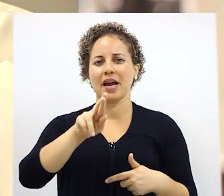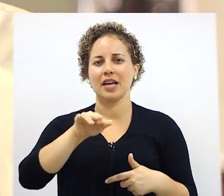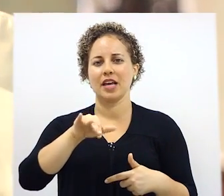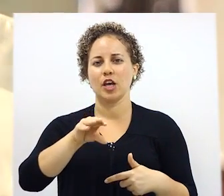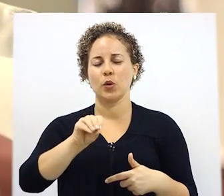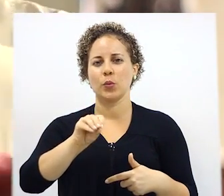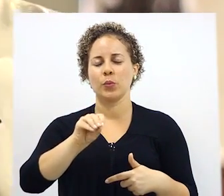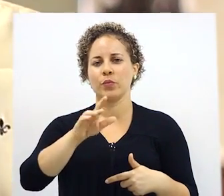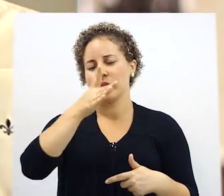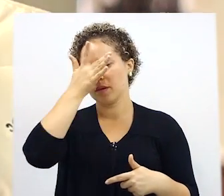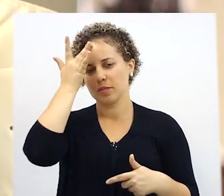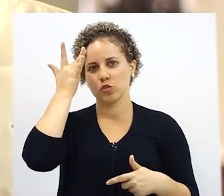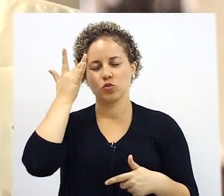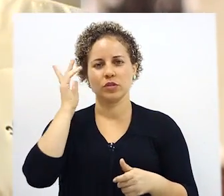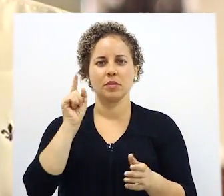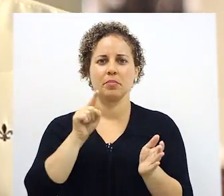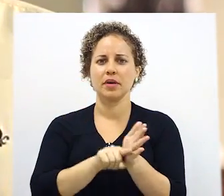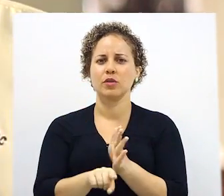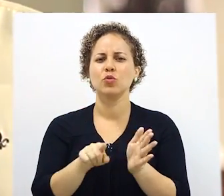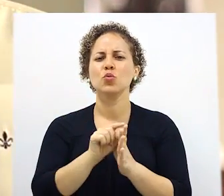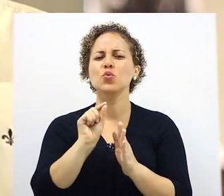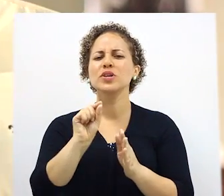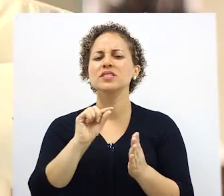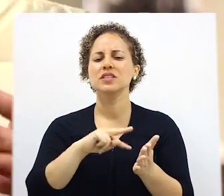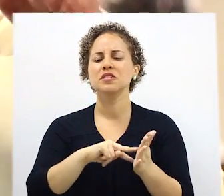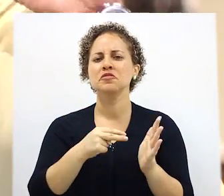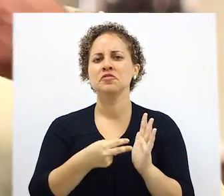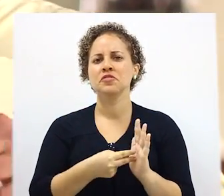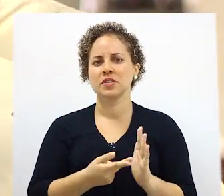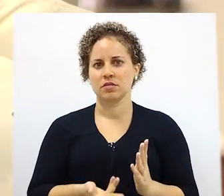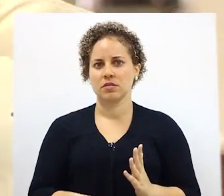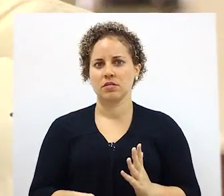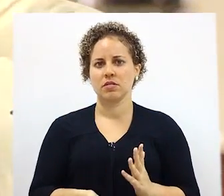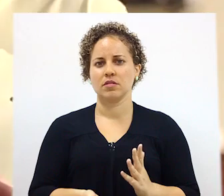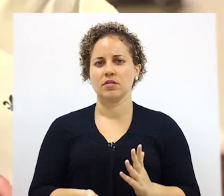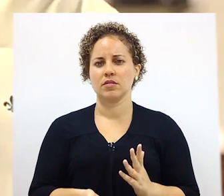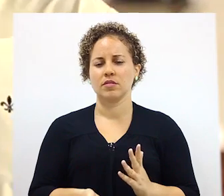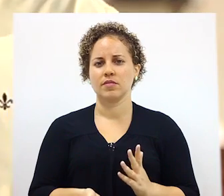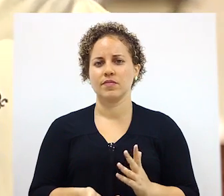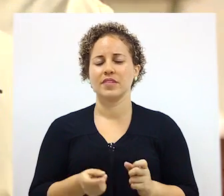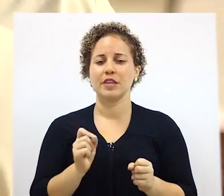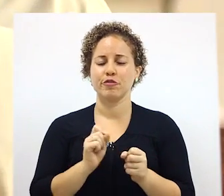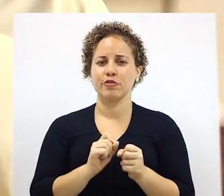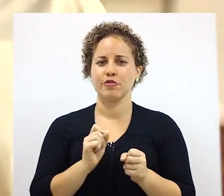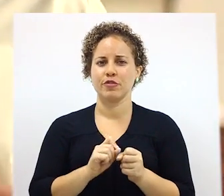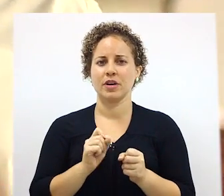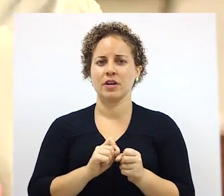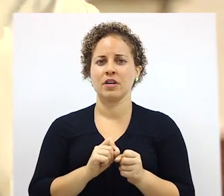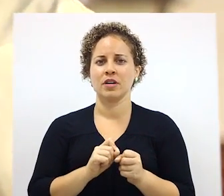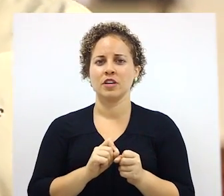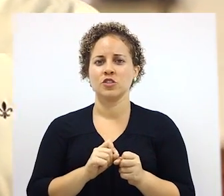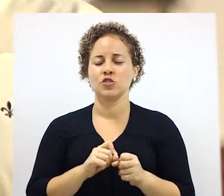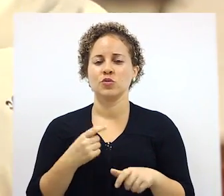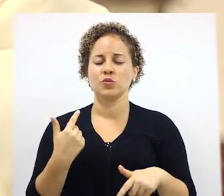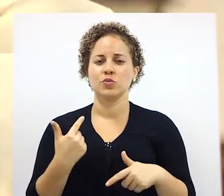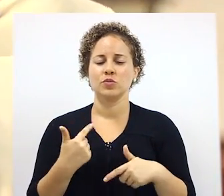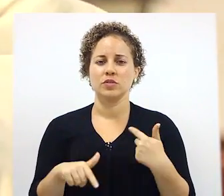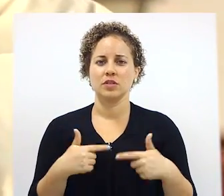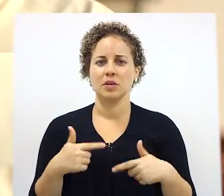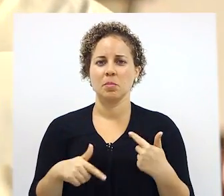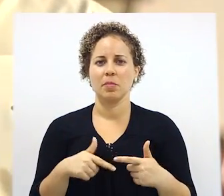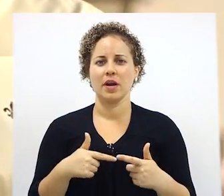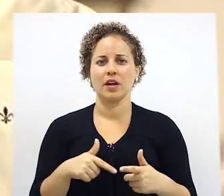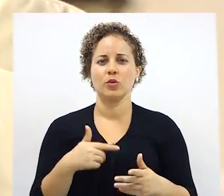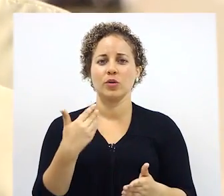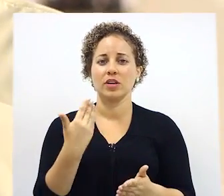esteja protegido. E você pergunta muitas vezes o que é o lambaieiro. O lambaieiro ele faz a função de ir coletando as sobras